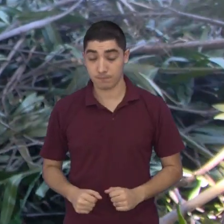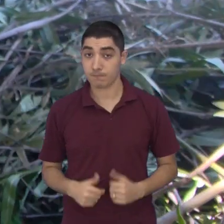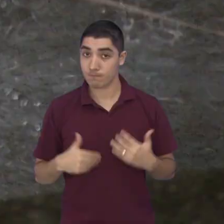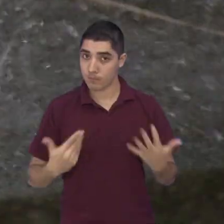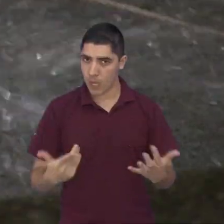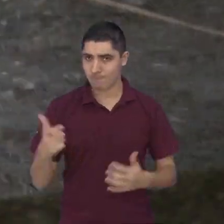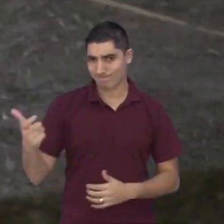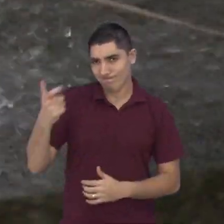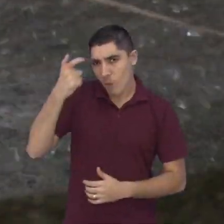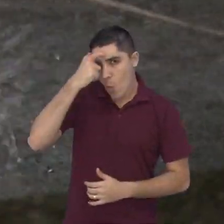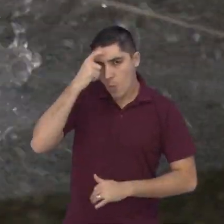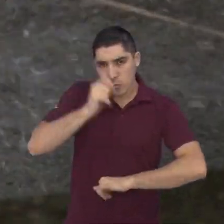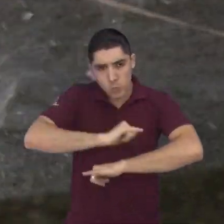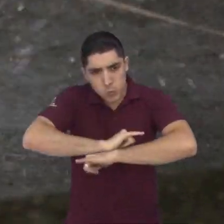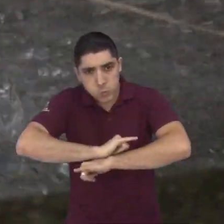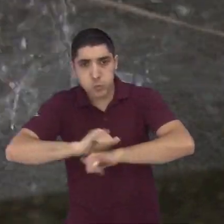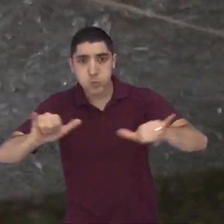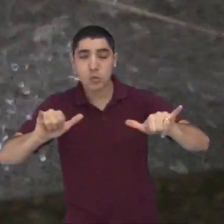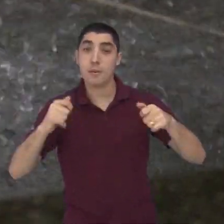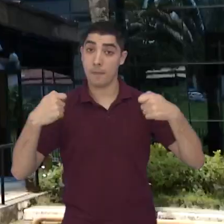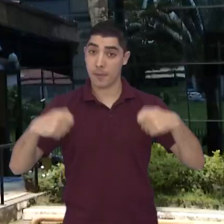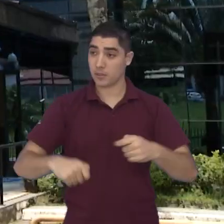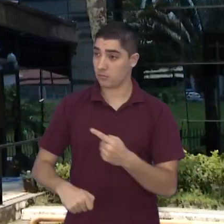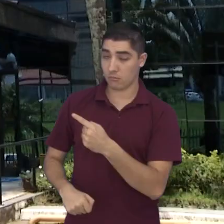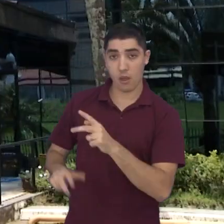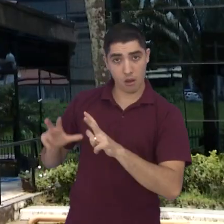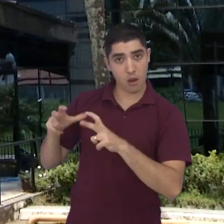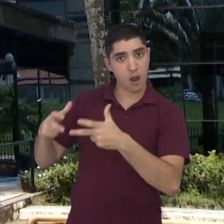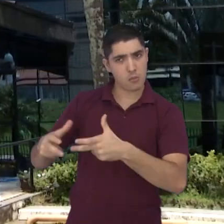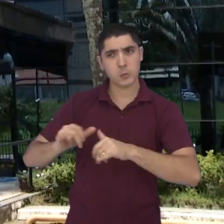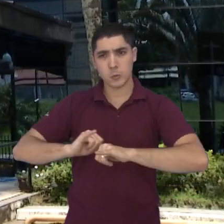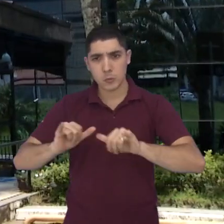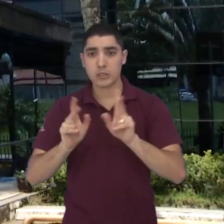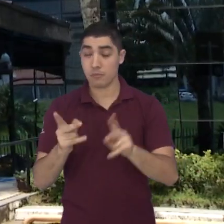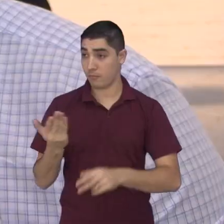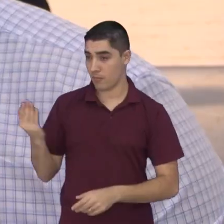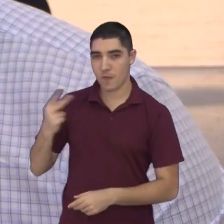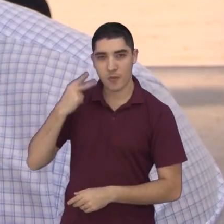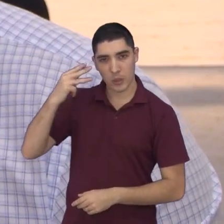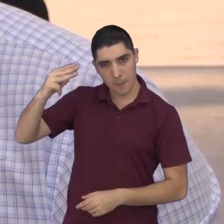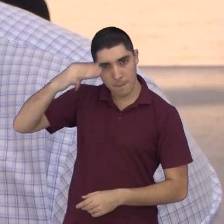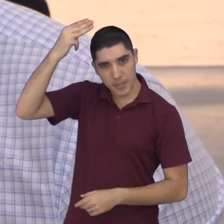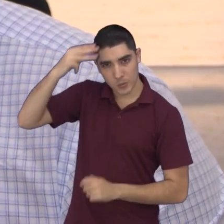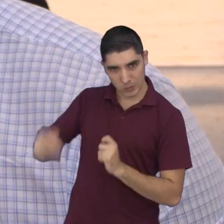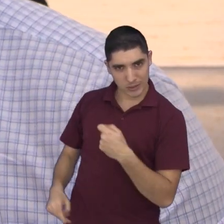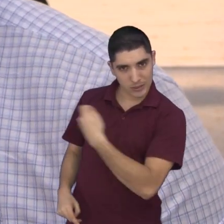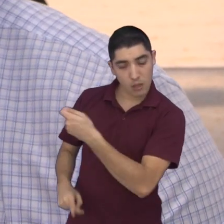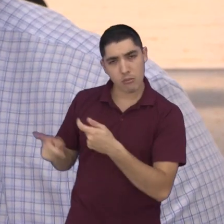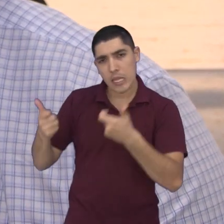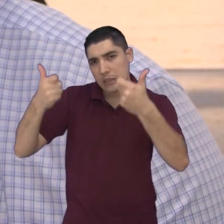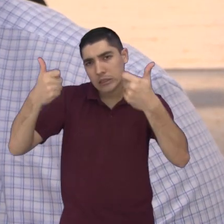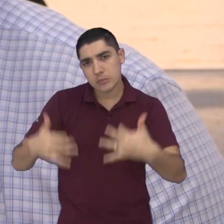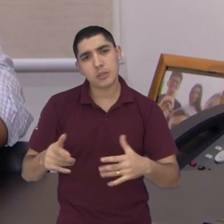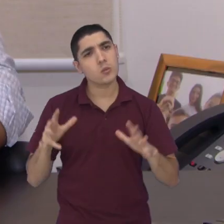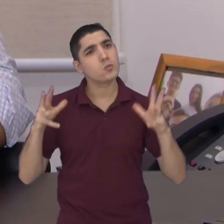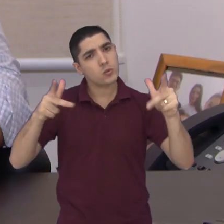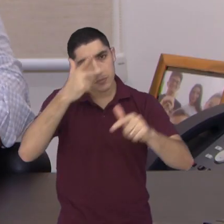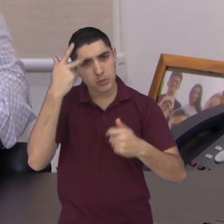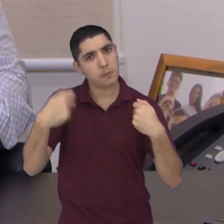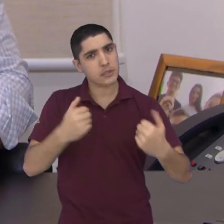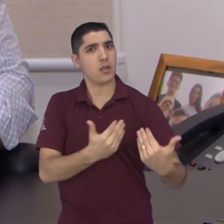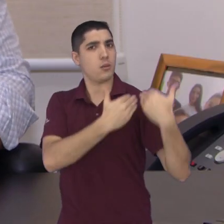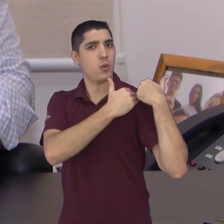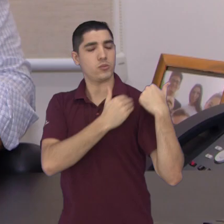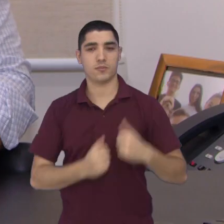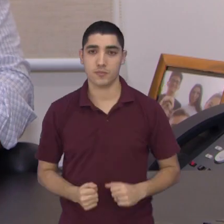enchentes essa consciência ambiental e social também é defendida pela câmara para o vereador Milton Vieira esse deve ser o papel